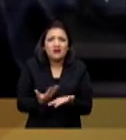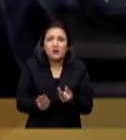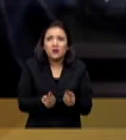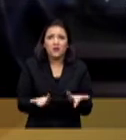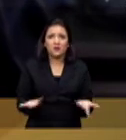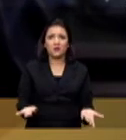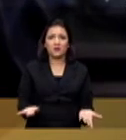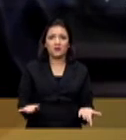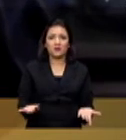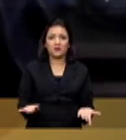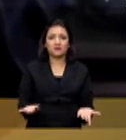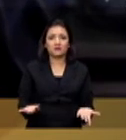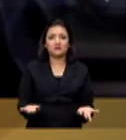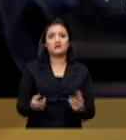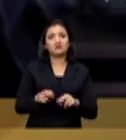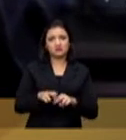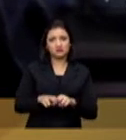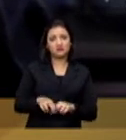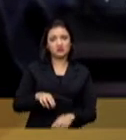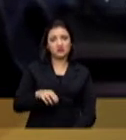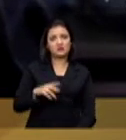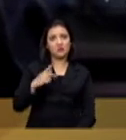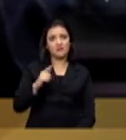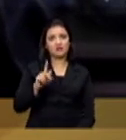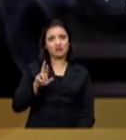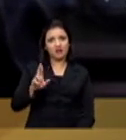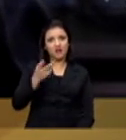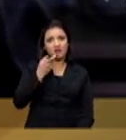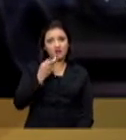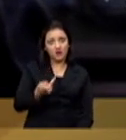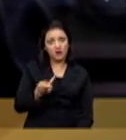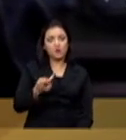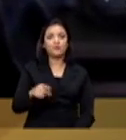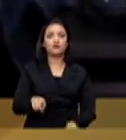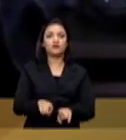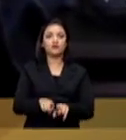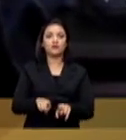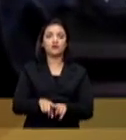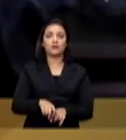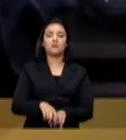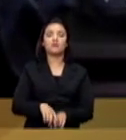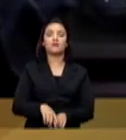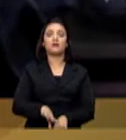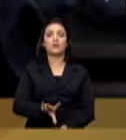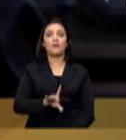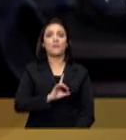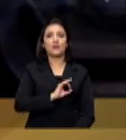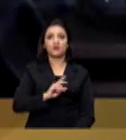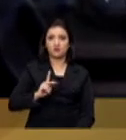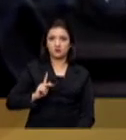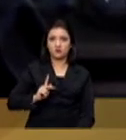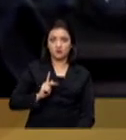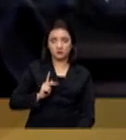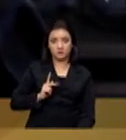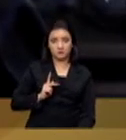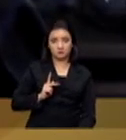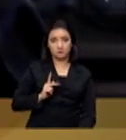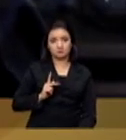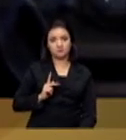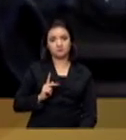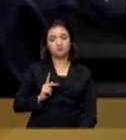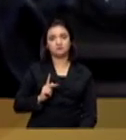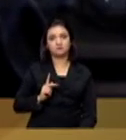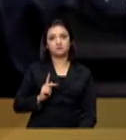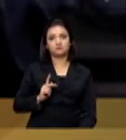da tribuna, tanto pelo senhor Procurador-Geral da República, quanto pelo representante da Defensoria